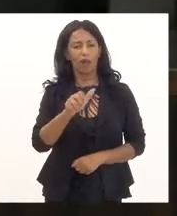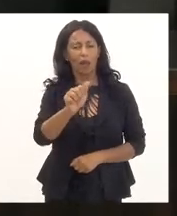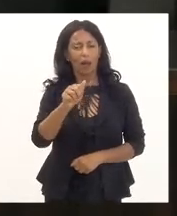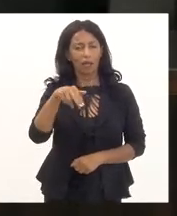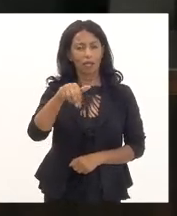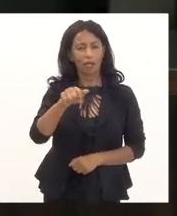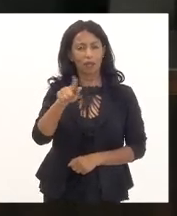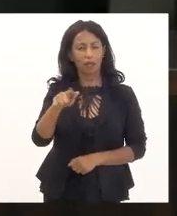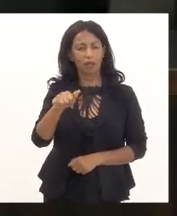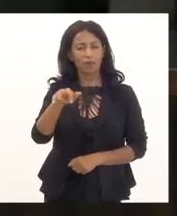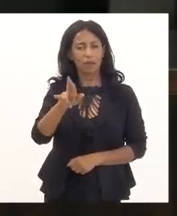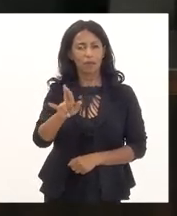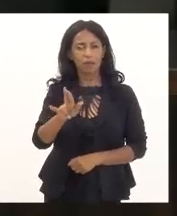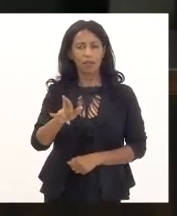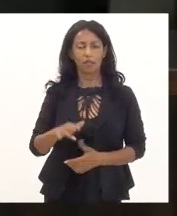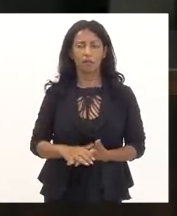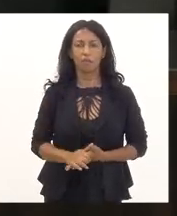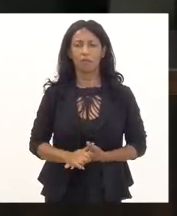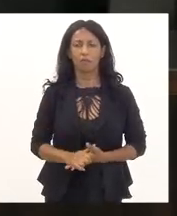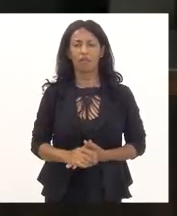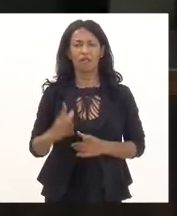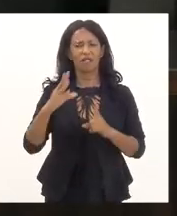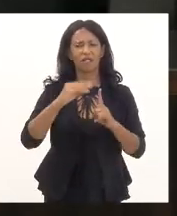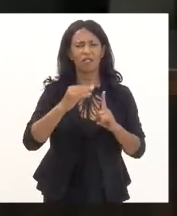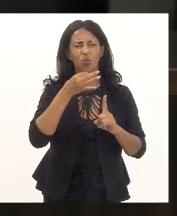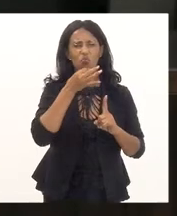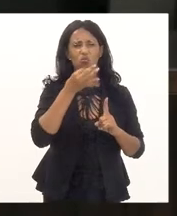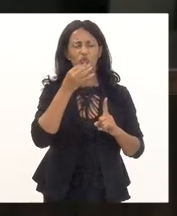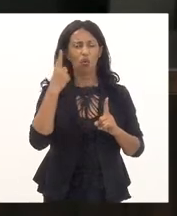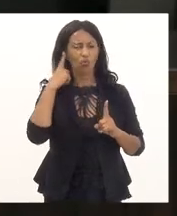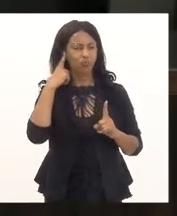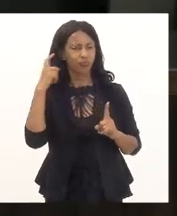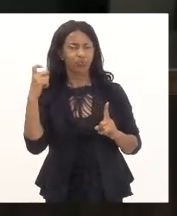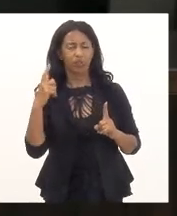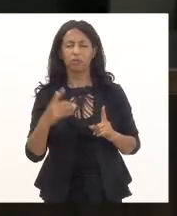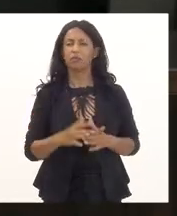de Oliveira. Seu som está aberto, Carlos Mink.